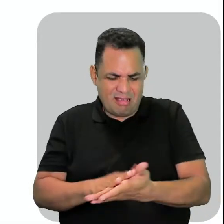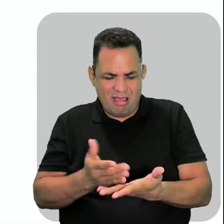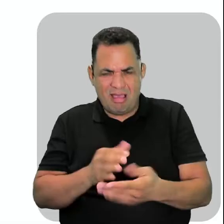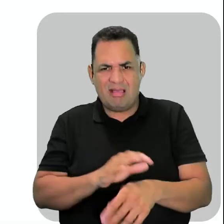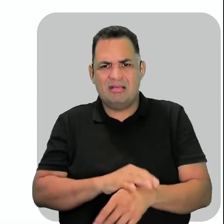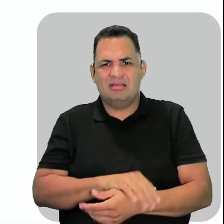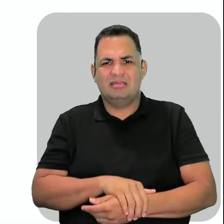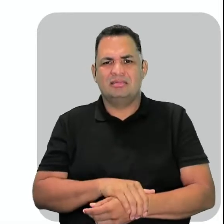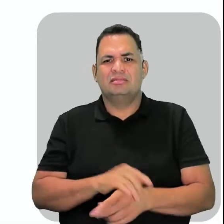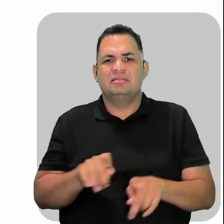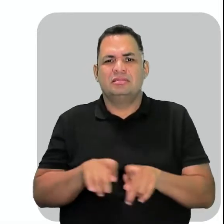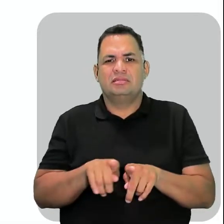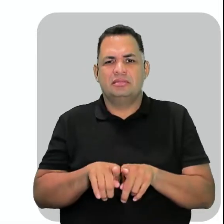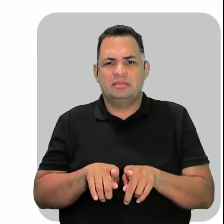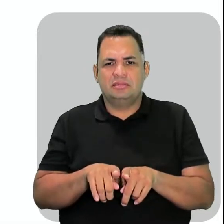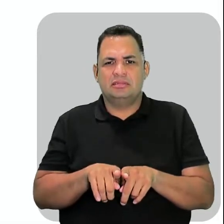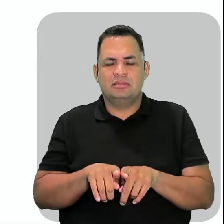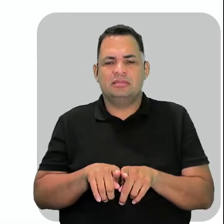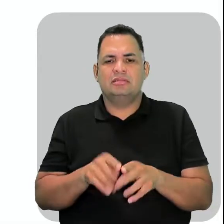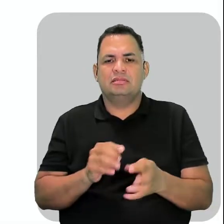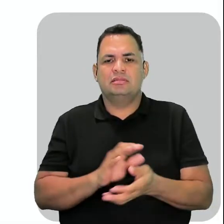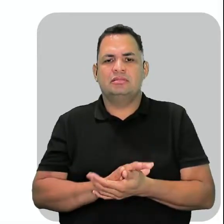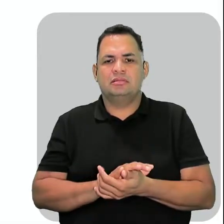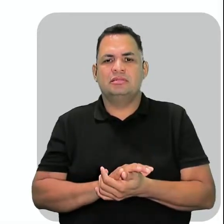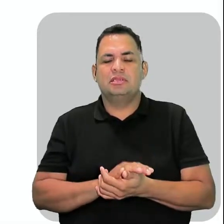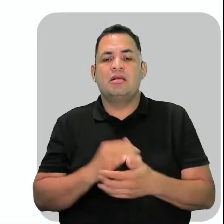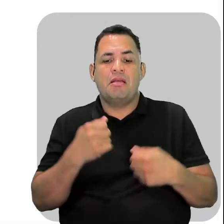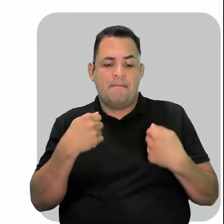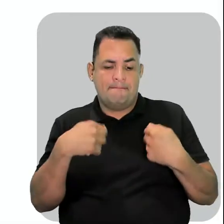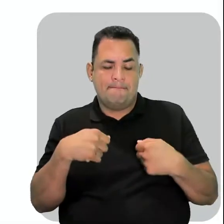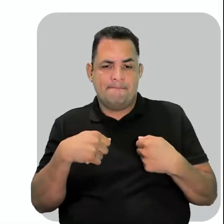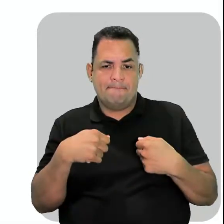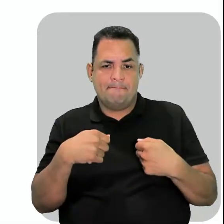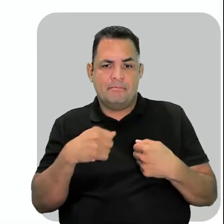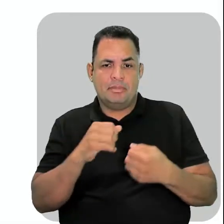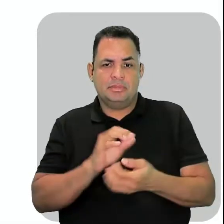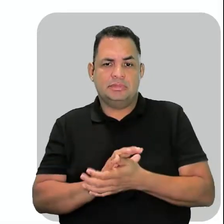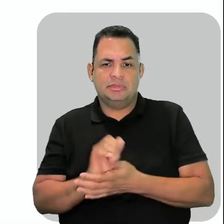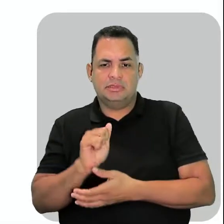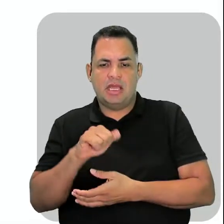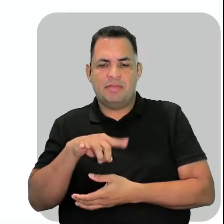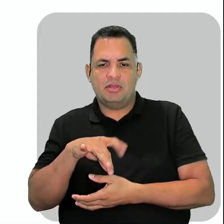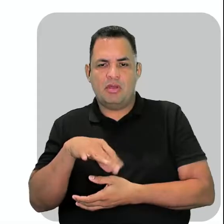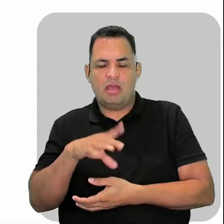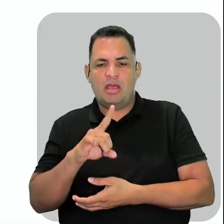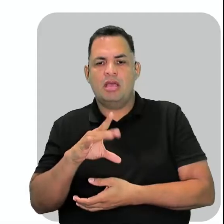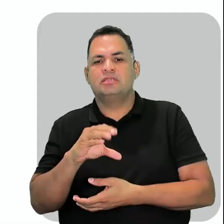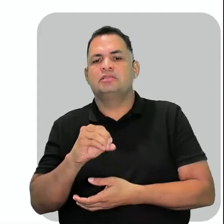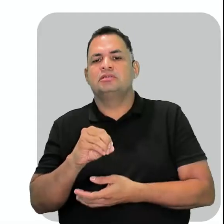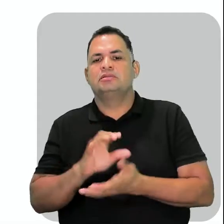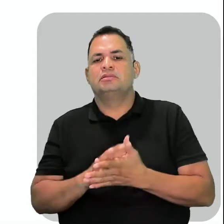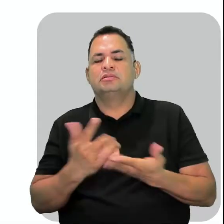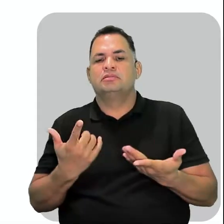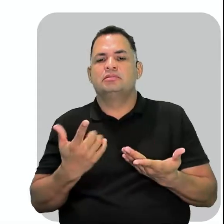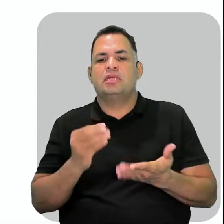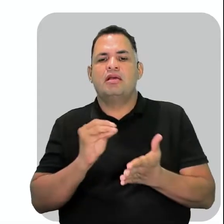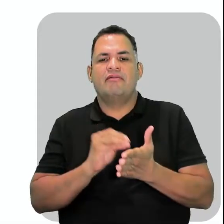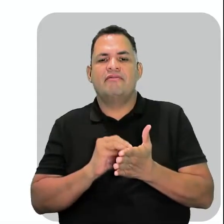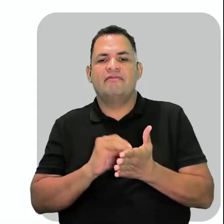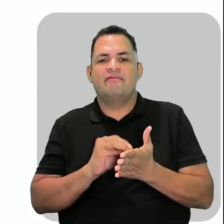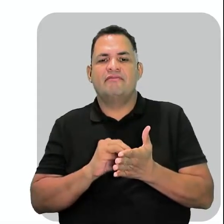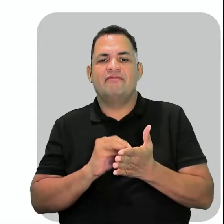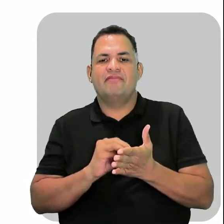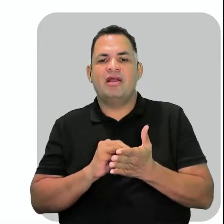da unha. Também tem a ver com carência de aminoácidos. Aí você pensa, carência de aminoácidos, carência